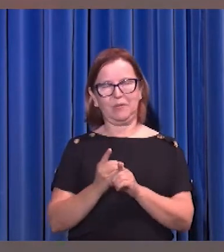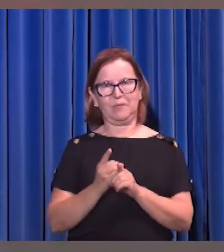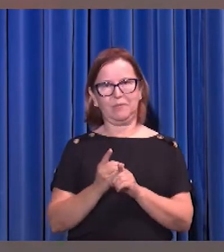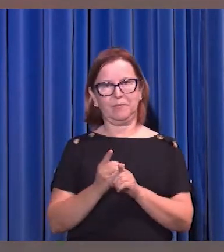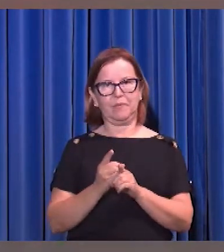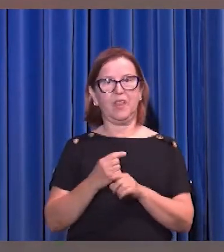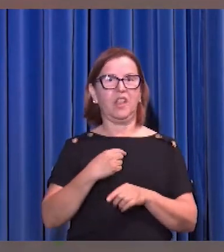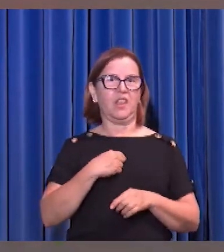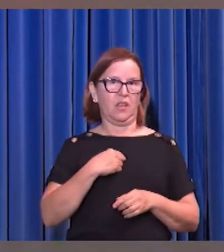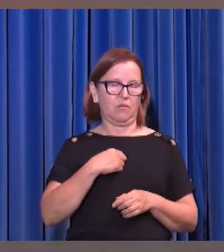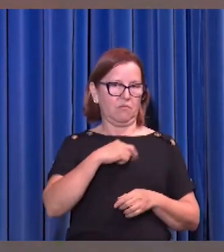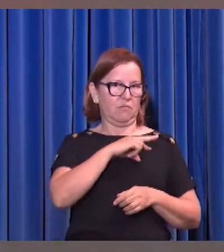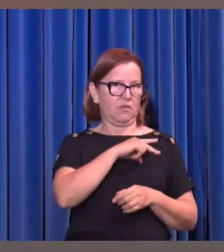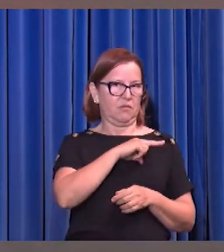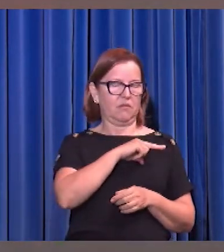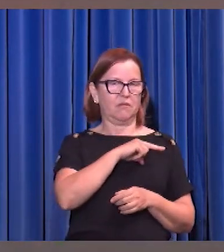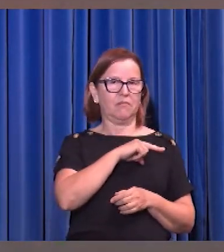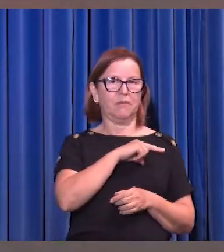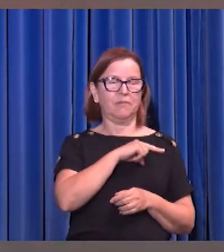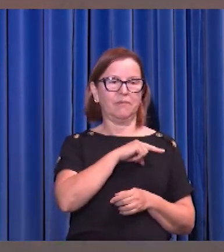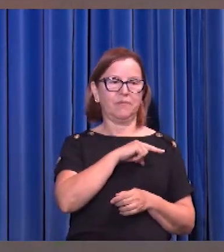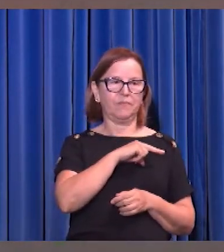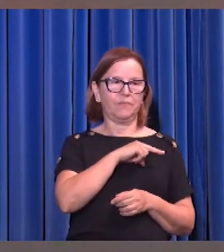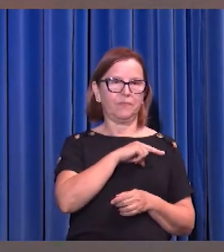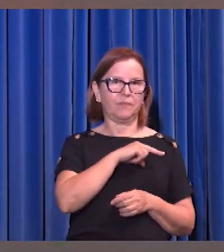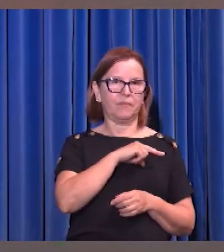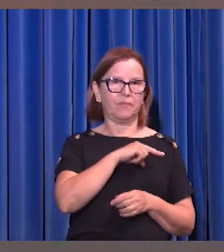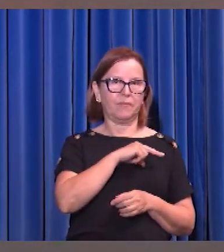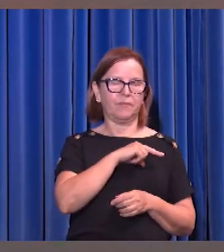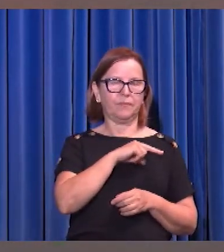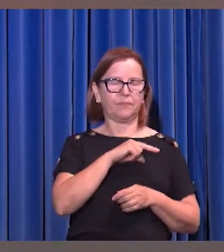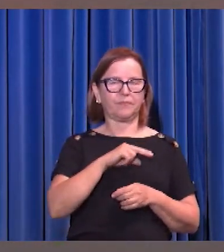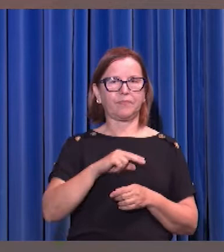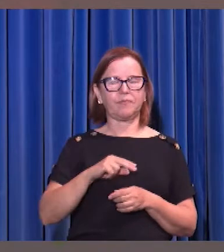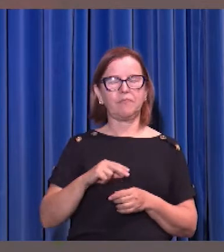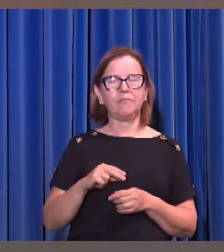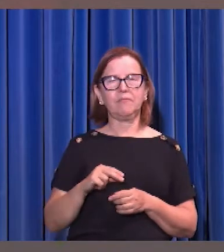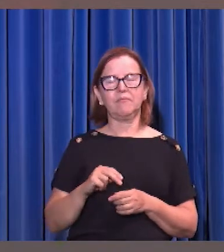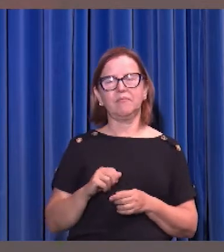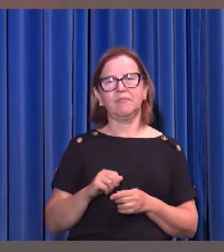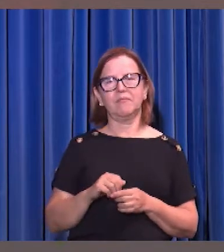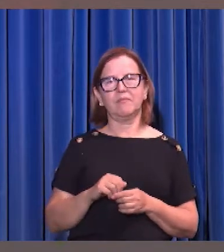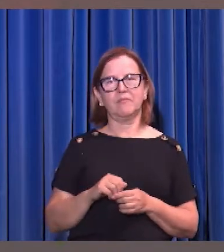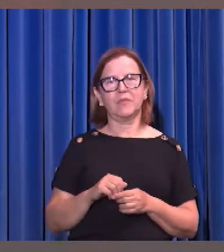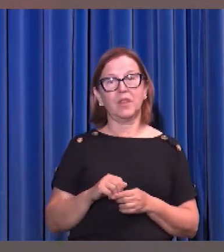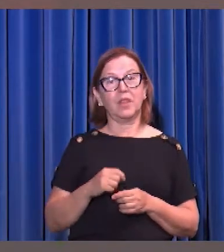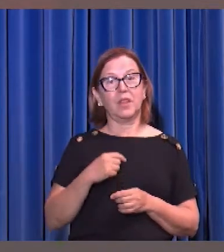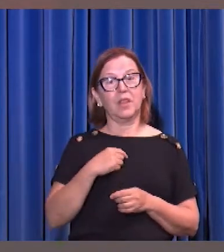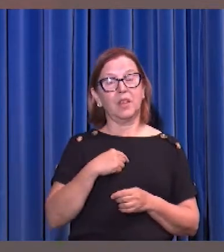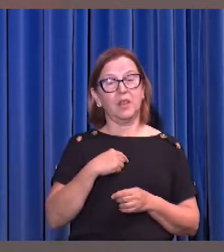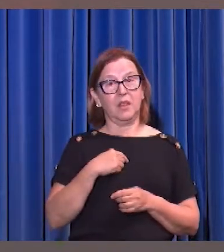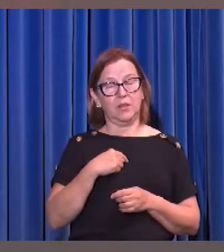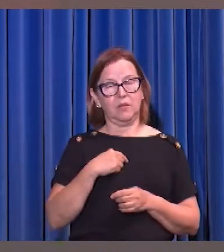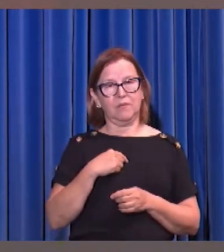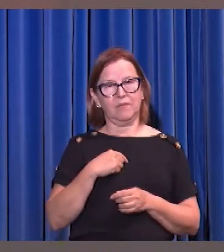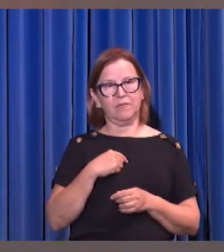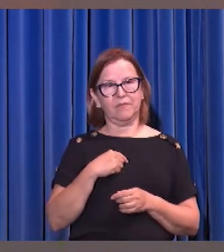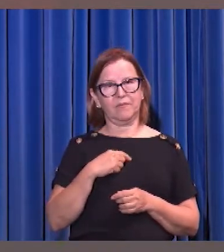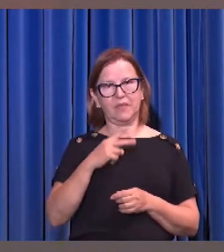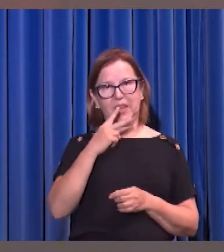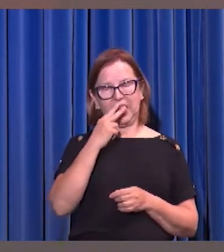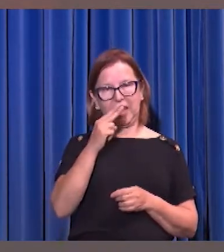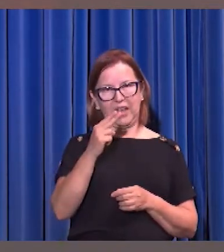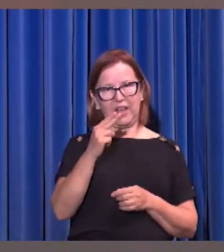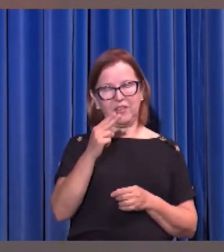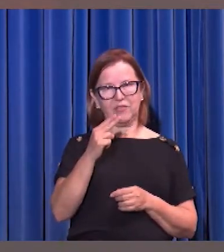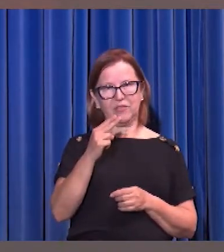eu particularmente, não obstante as outras interpretações, eu quero entender aqui que ele estava se